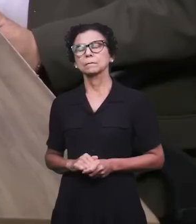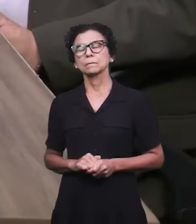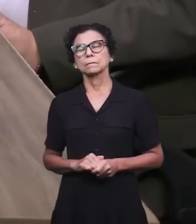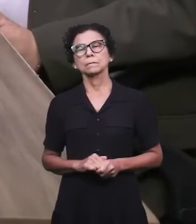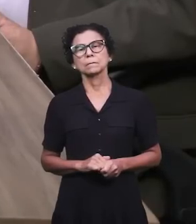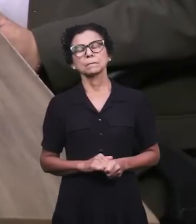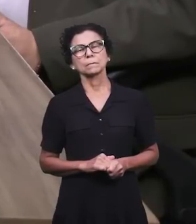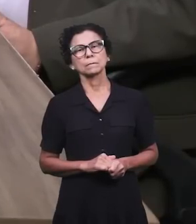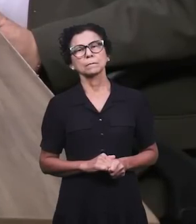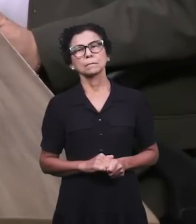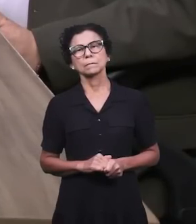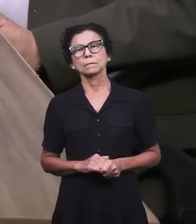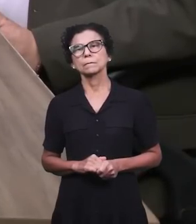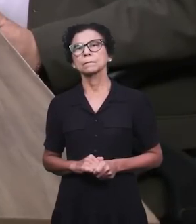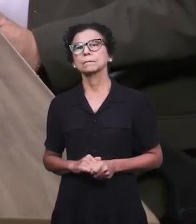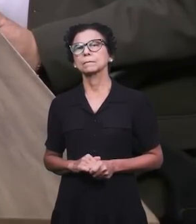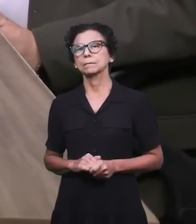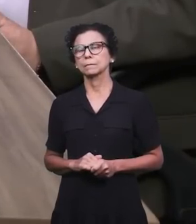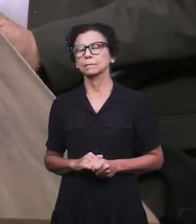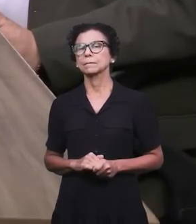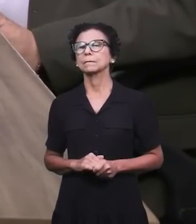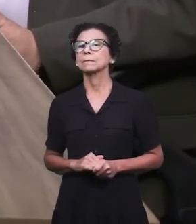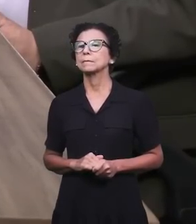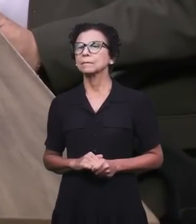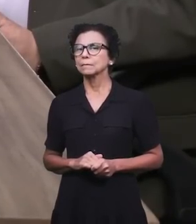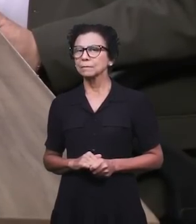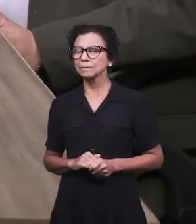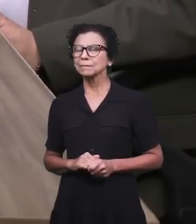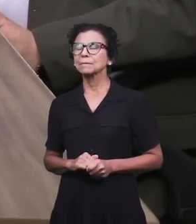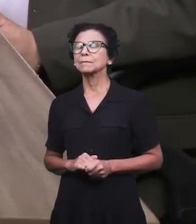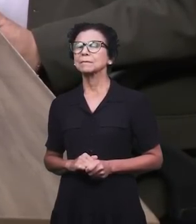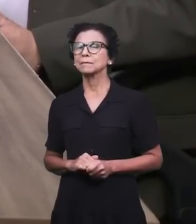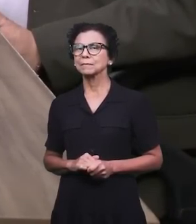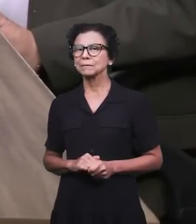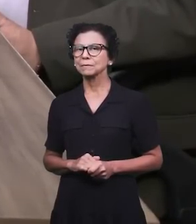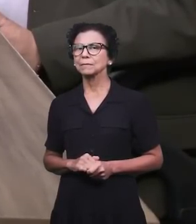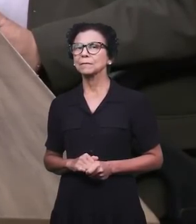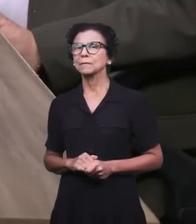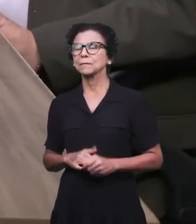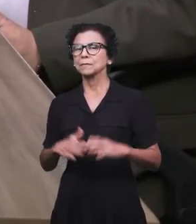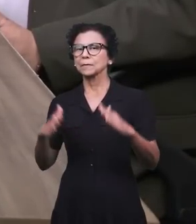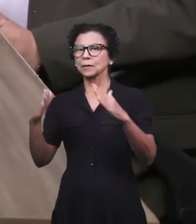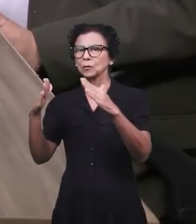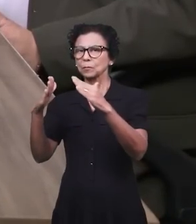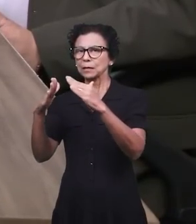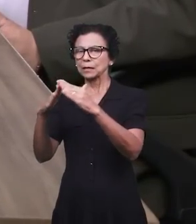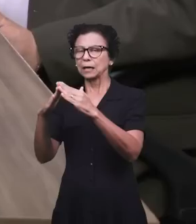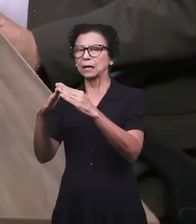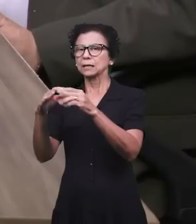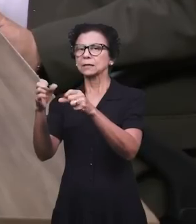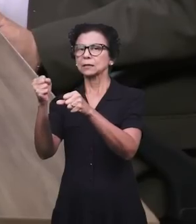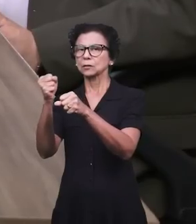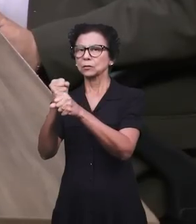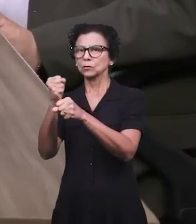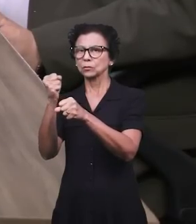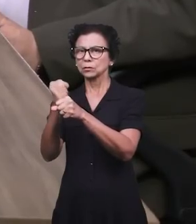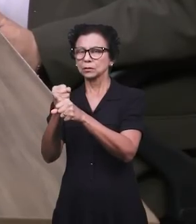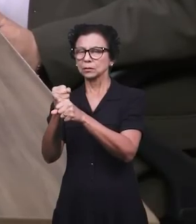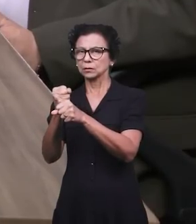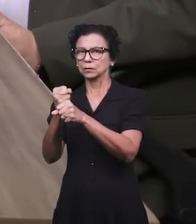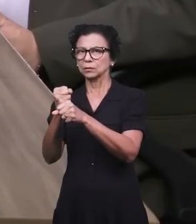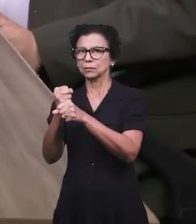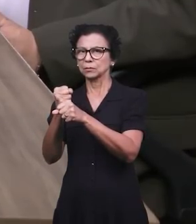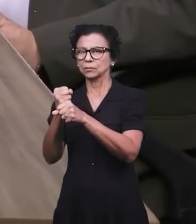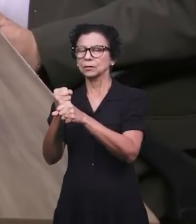edificado uma casa para morada e um lugar para a tua eterna habitação. Isso é uma fala